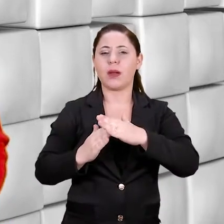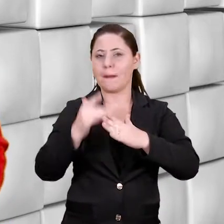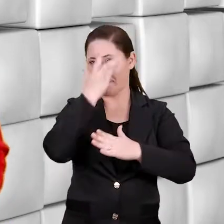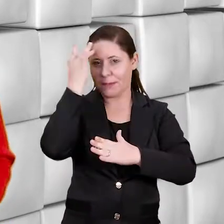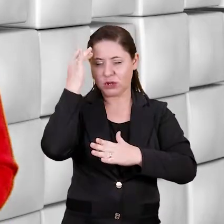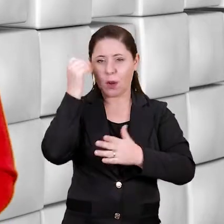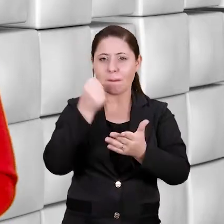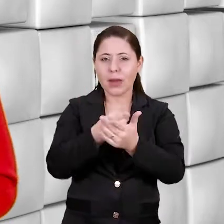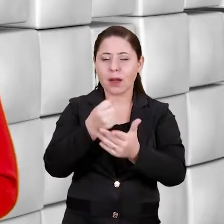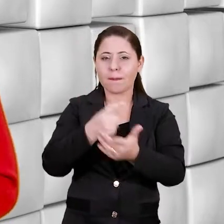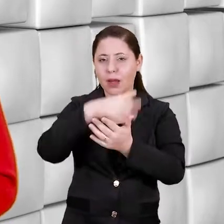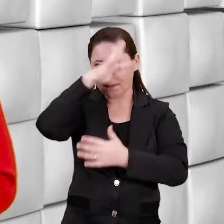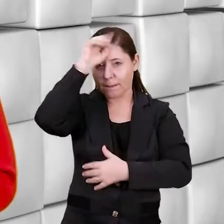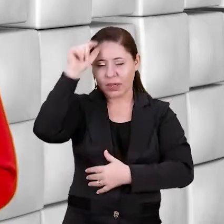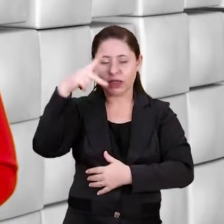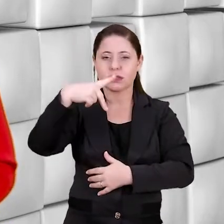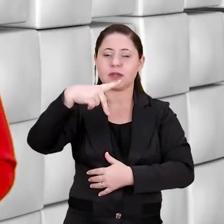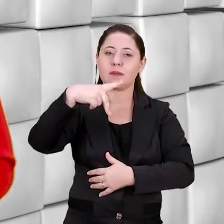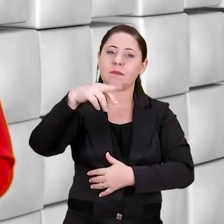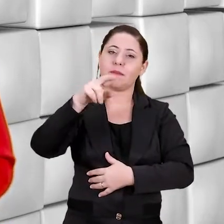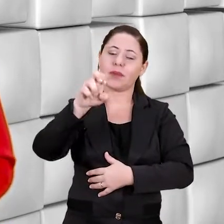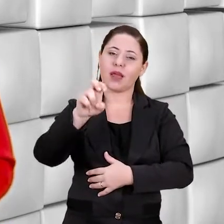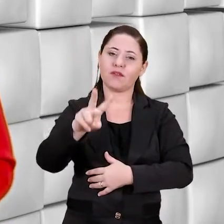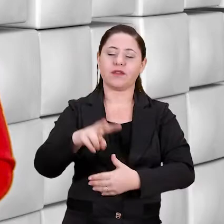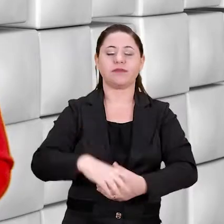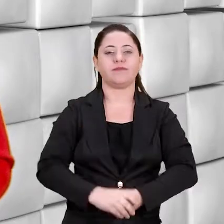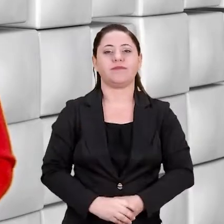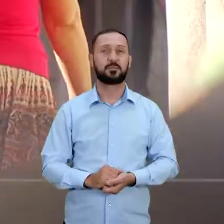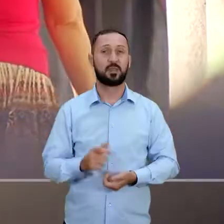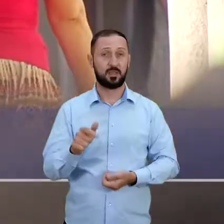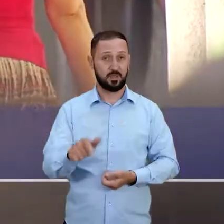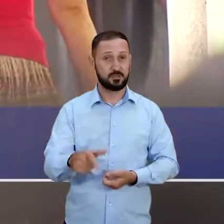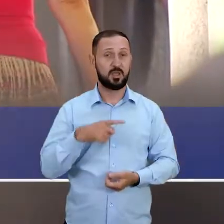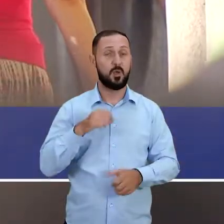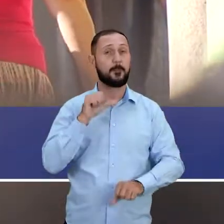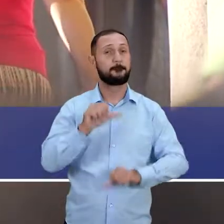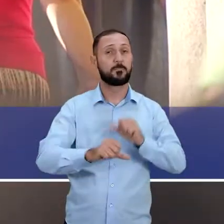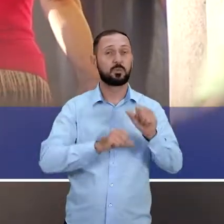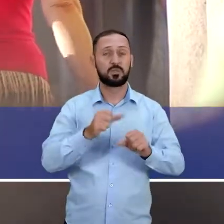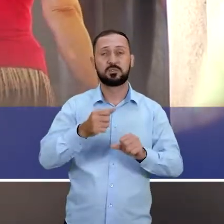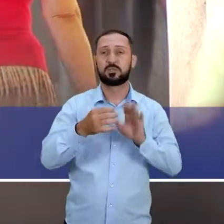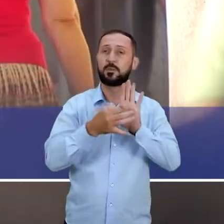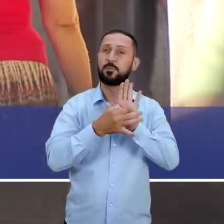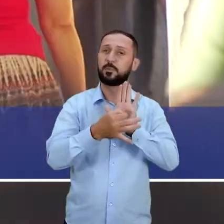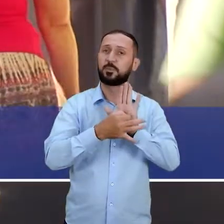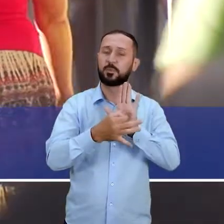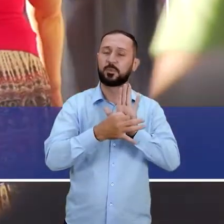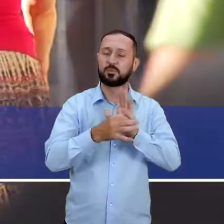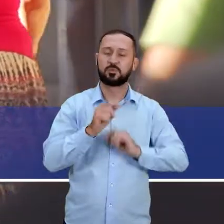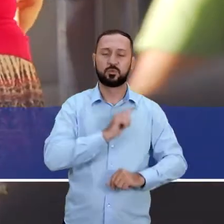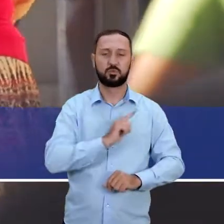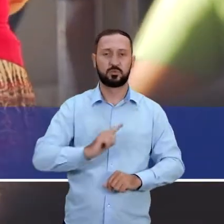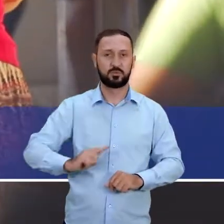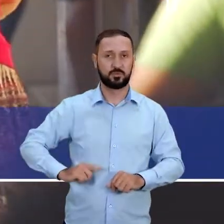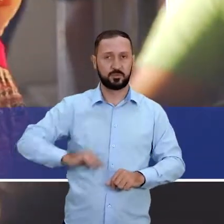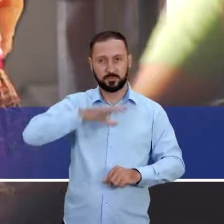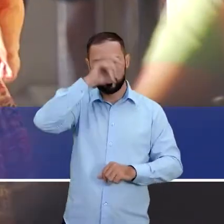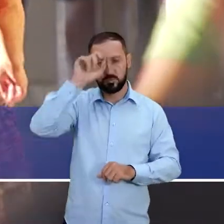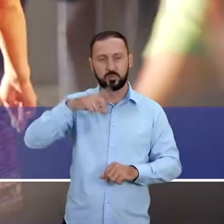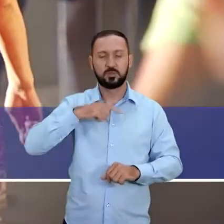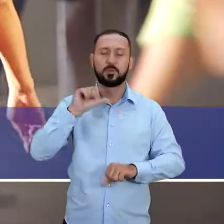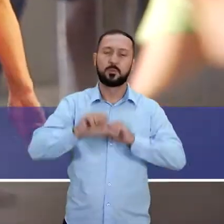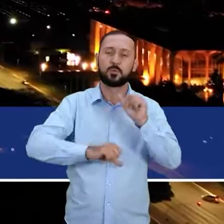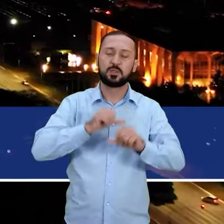mínima dos segurados pelo MS-Prev. Essa é uma das mudanças propostas pelo governo do estado, que se baseou na